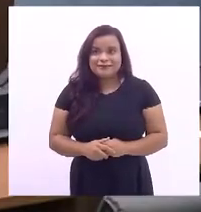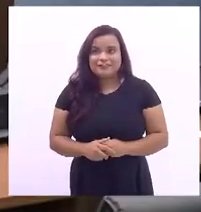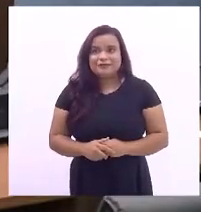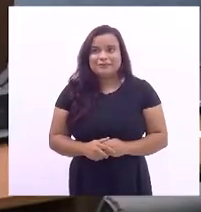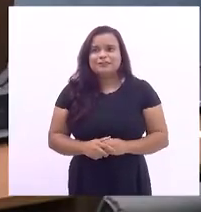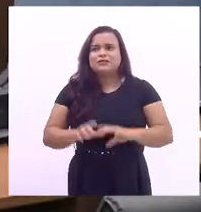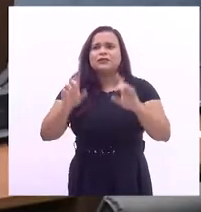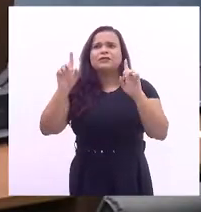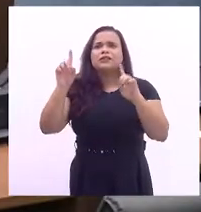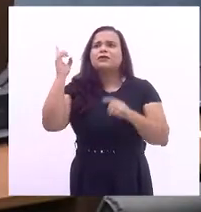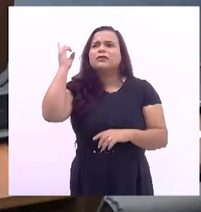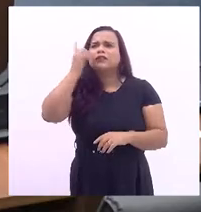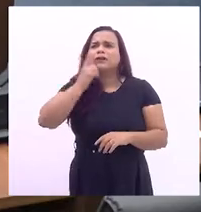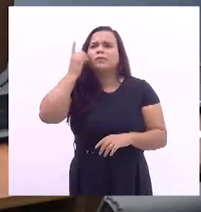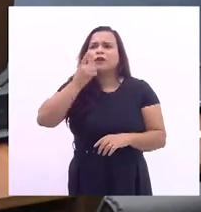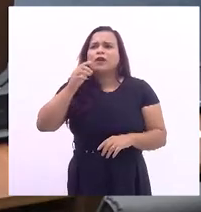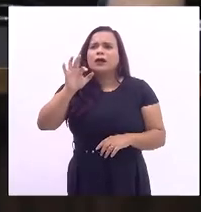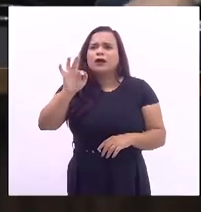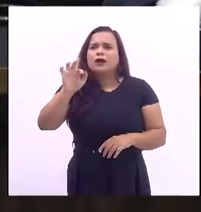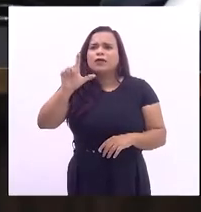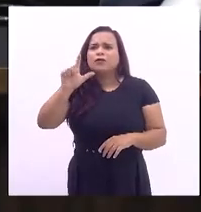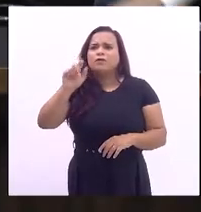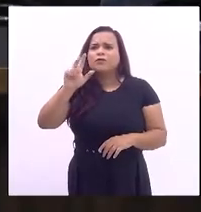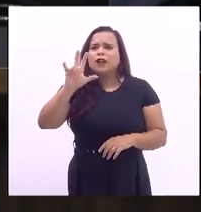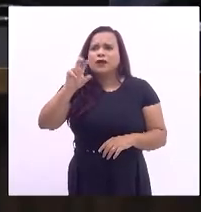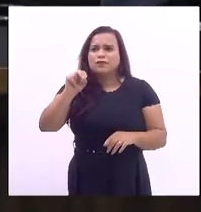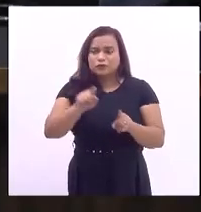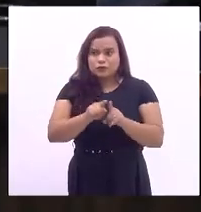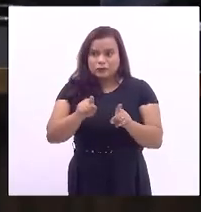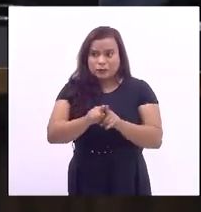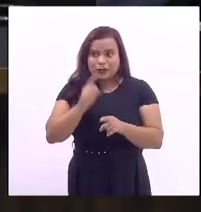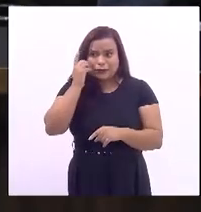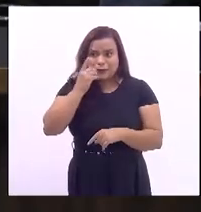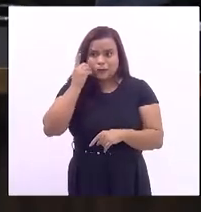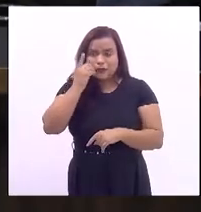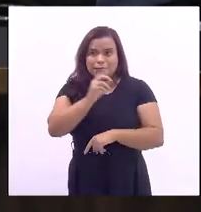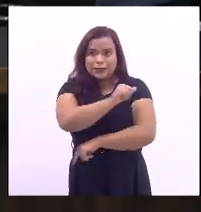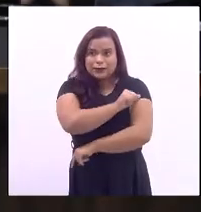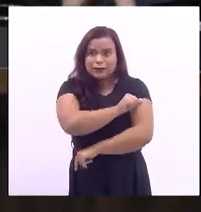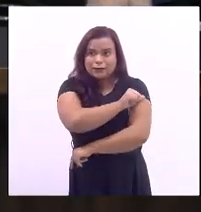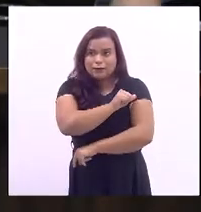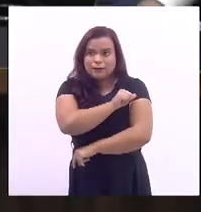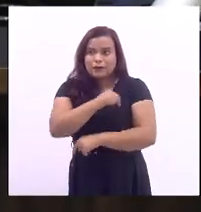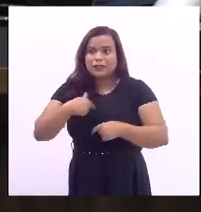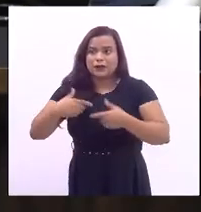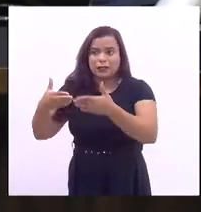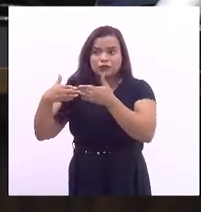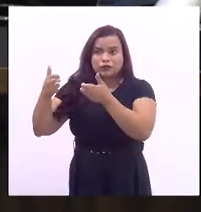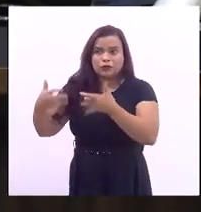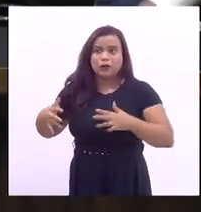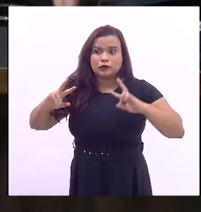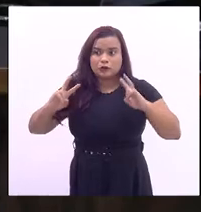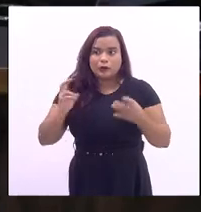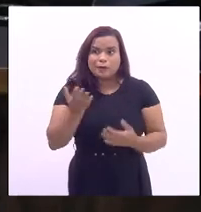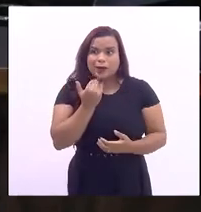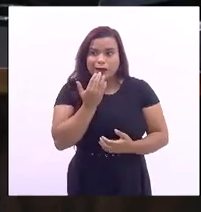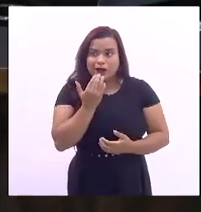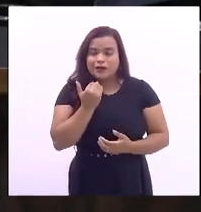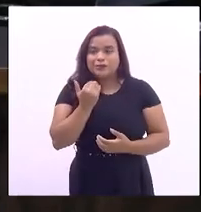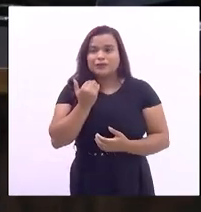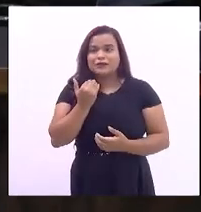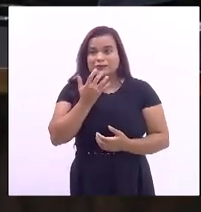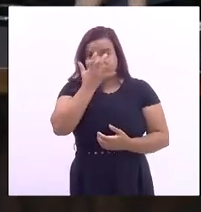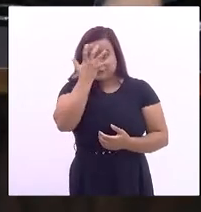Deputado Flávio o deputado da enfermeira tá fazendo uma questão de ontem em relação à alimentação dos servidores